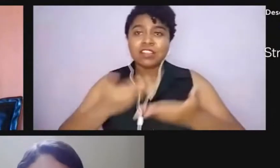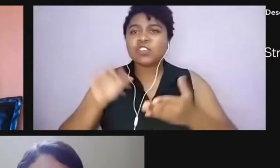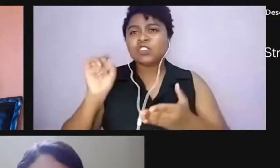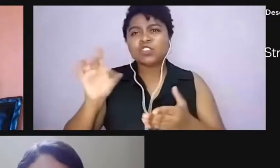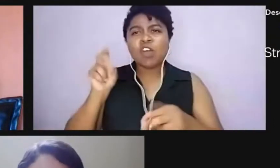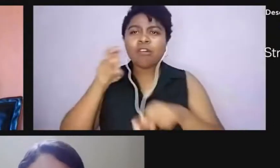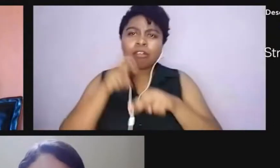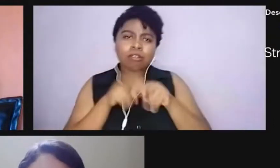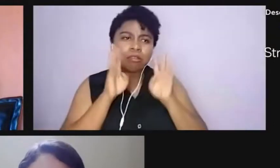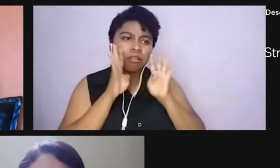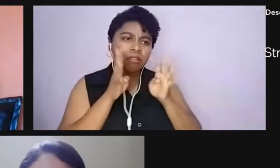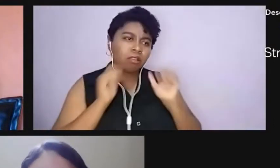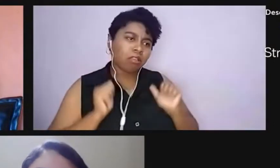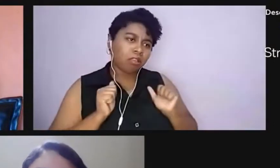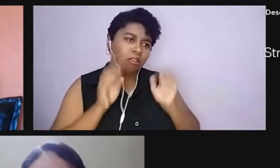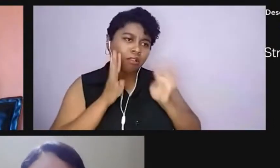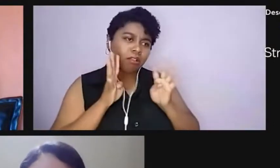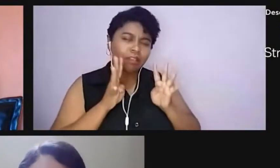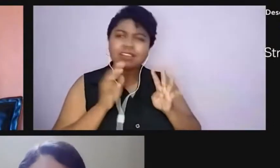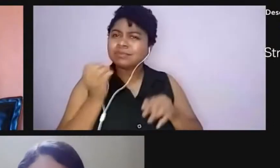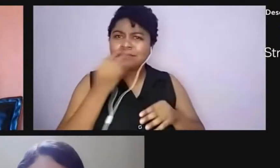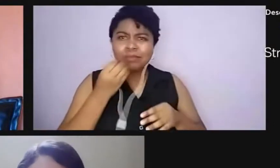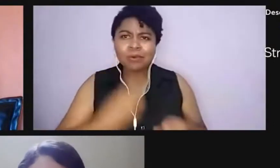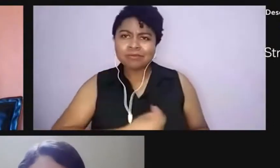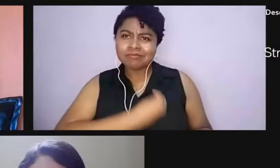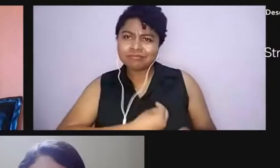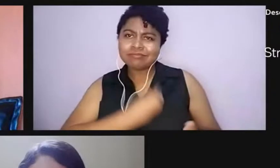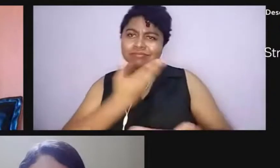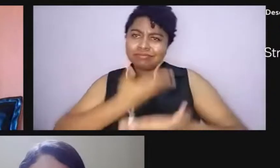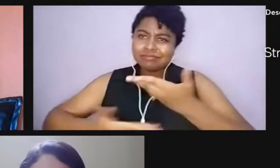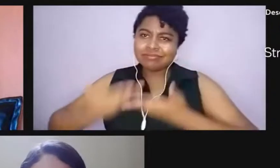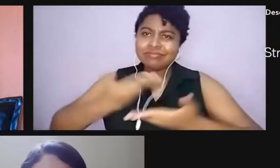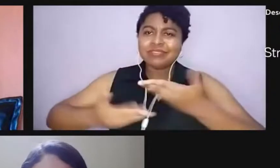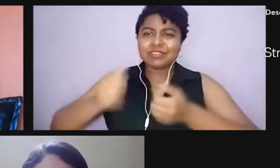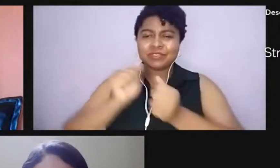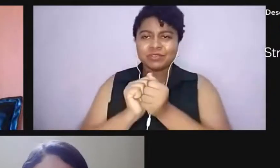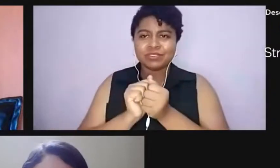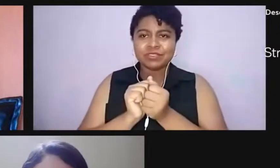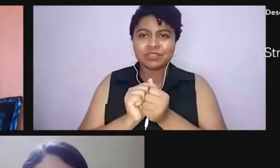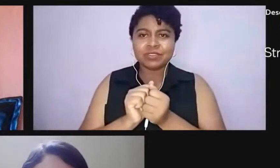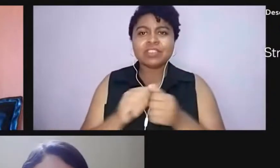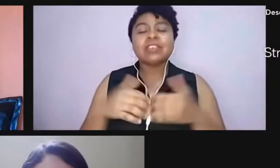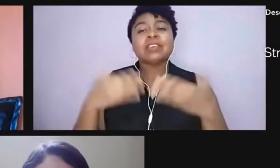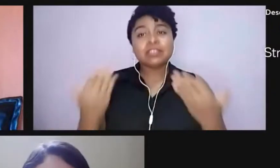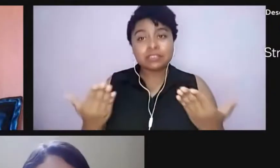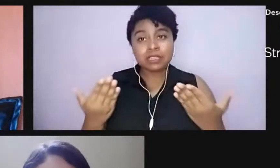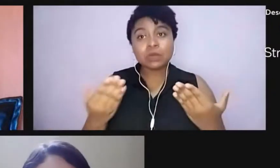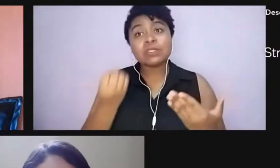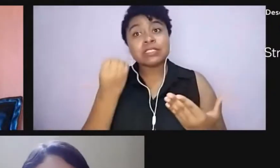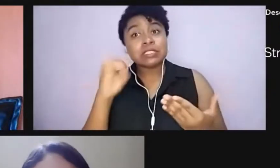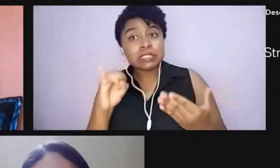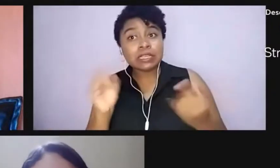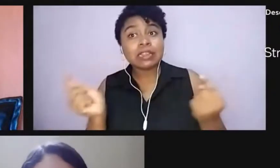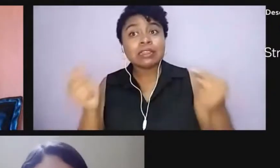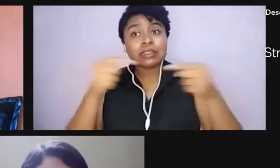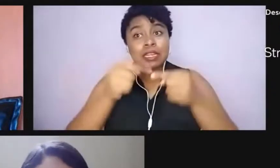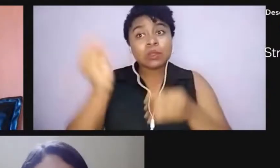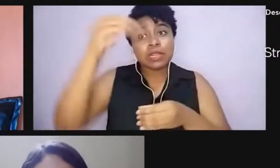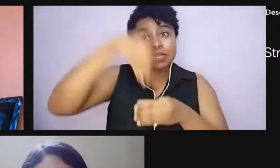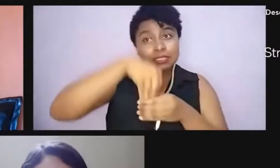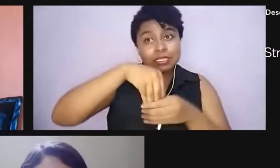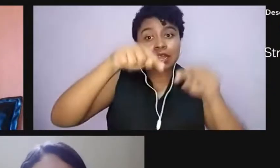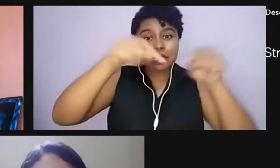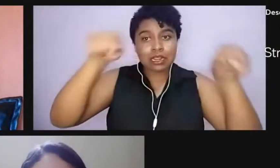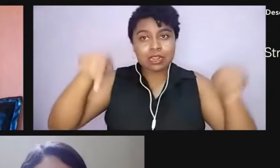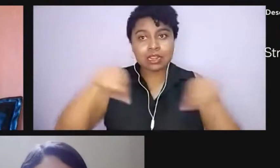assistindo. Então, caso seja para ser aplicado em uma sala de aula comum, você pode criar